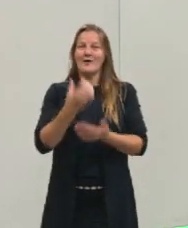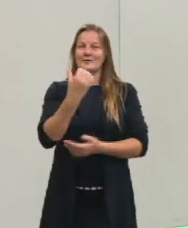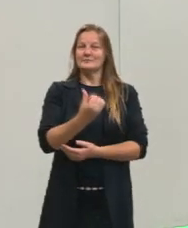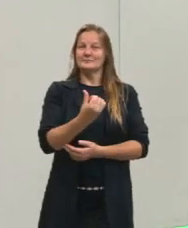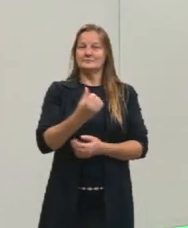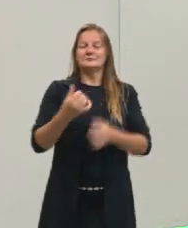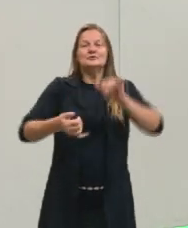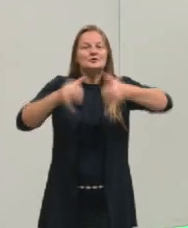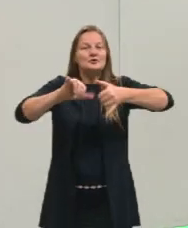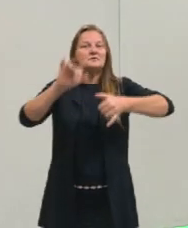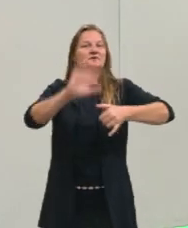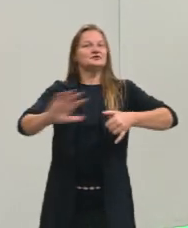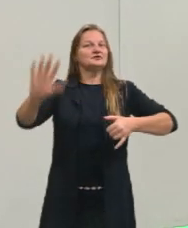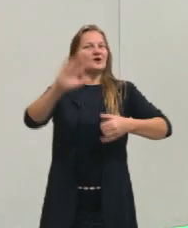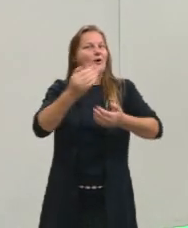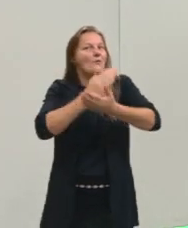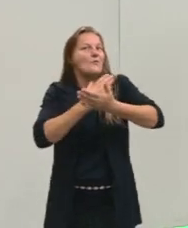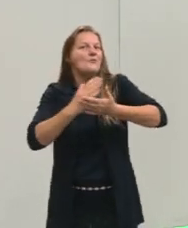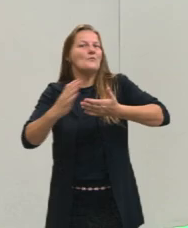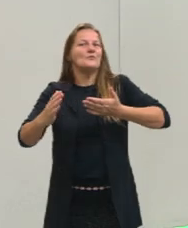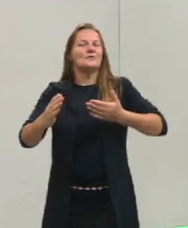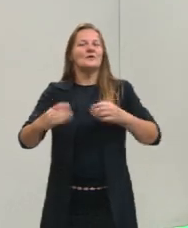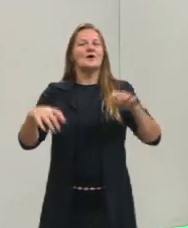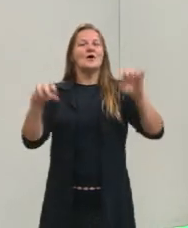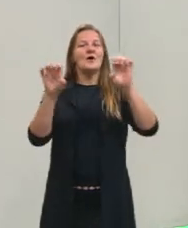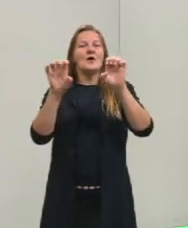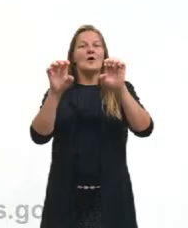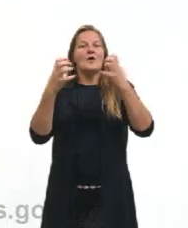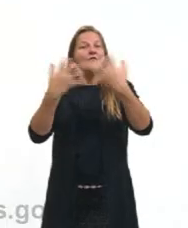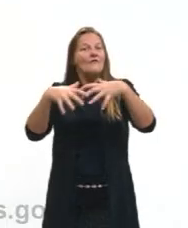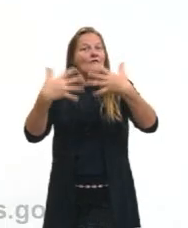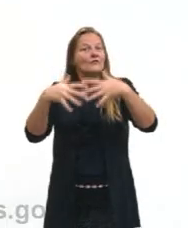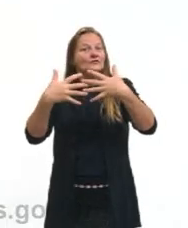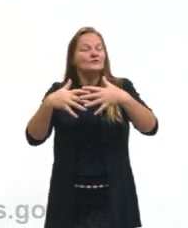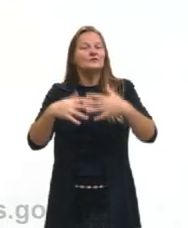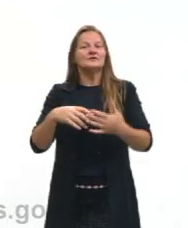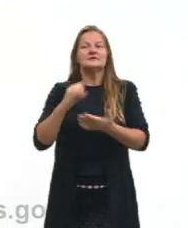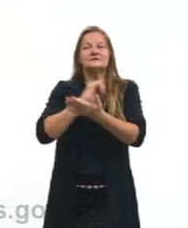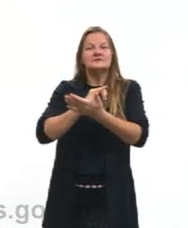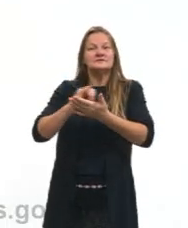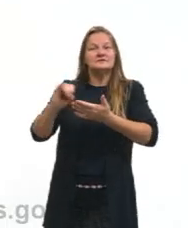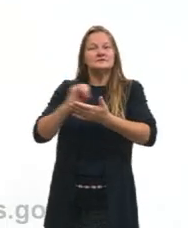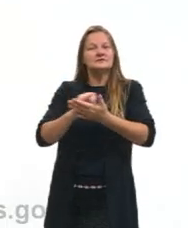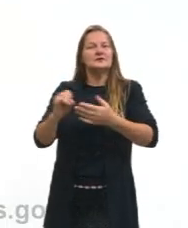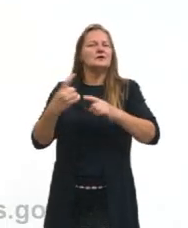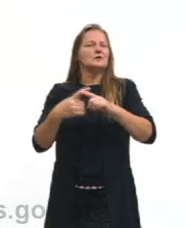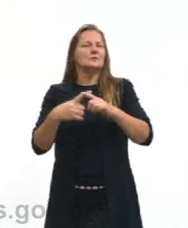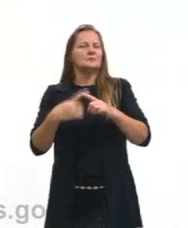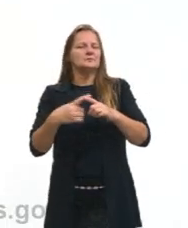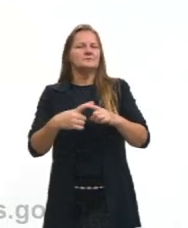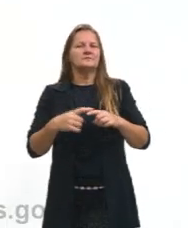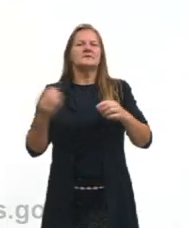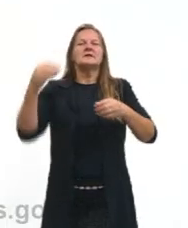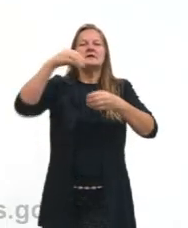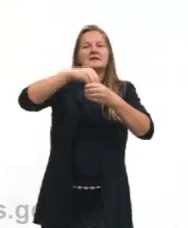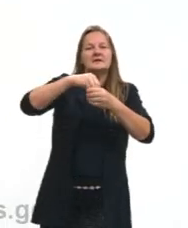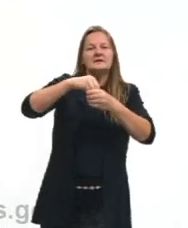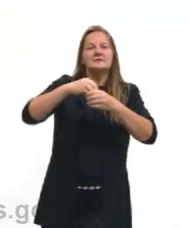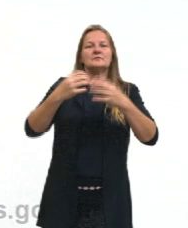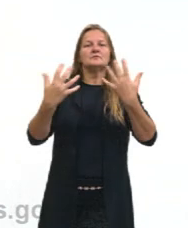química geral e vamos iniciar as funções inorgânicas tá porque iniciar porque dentro das funções